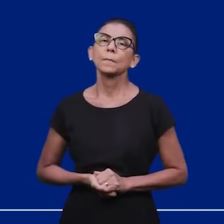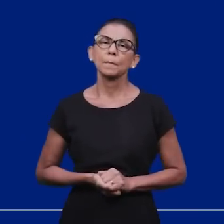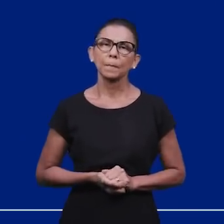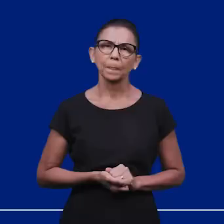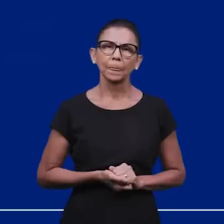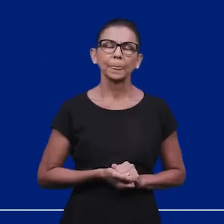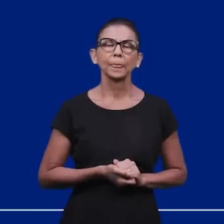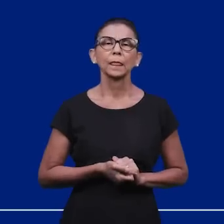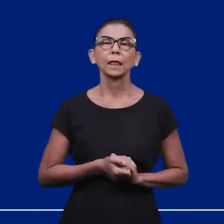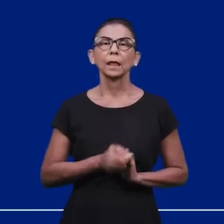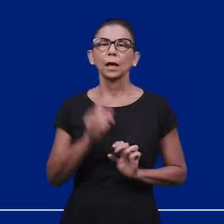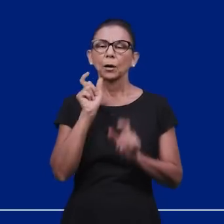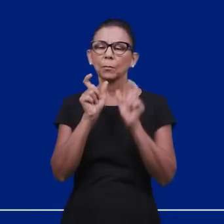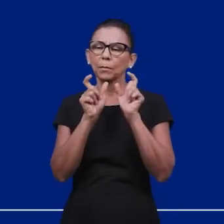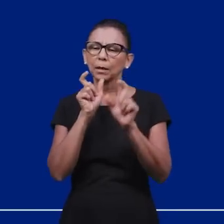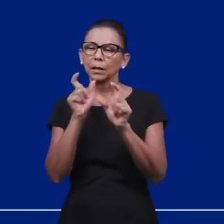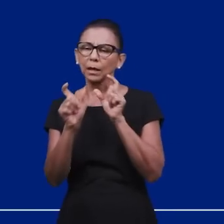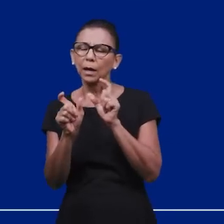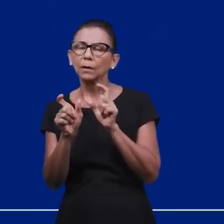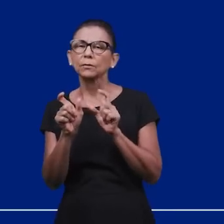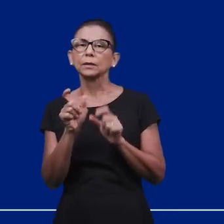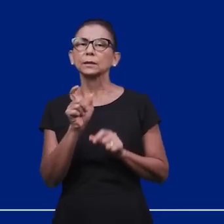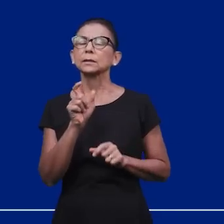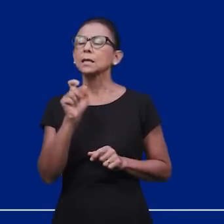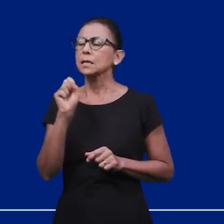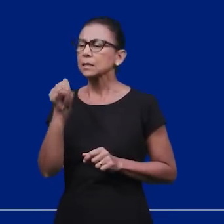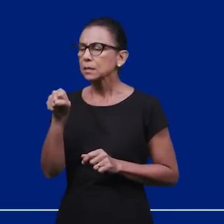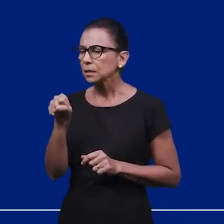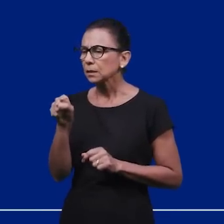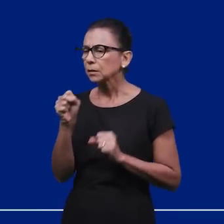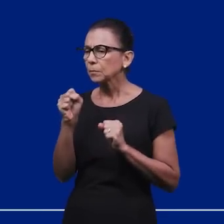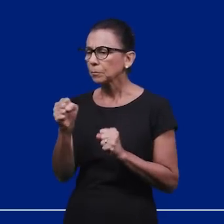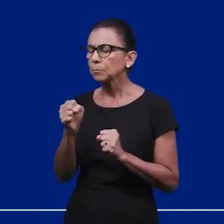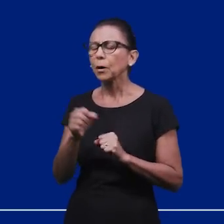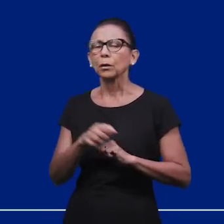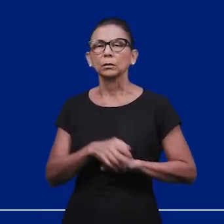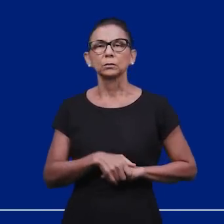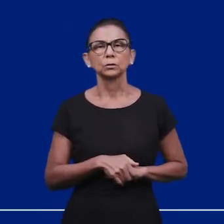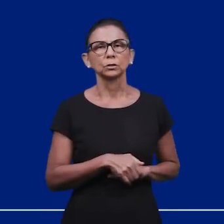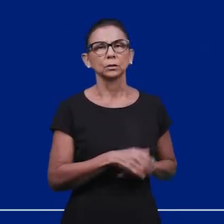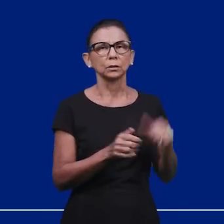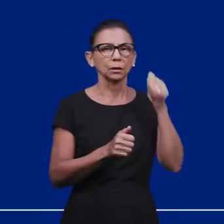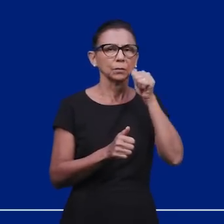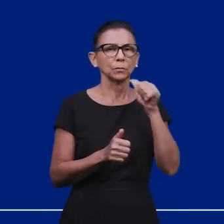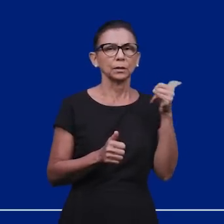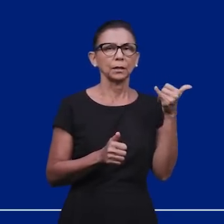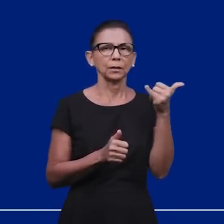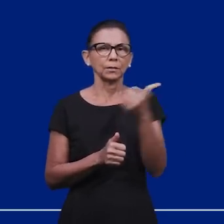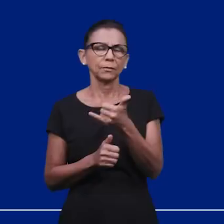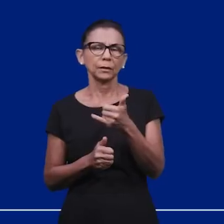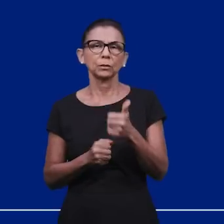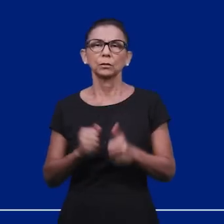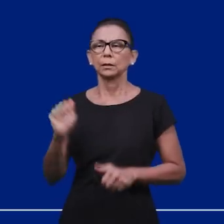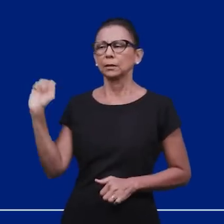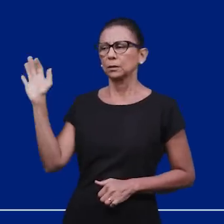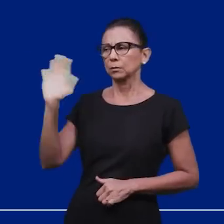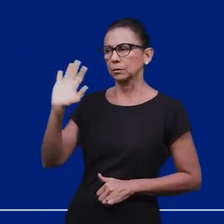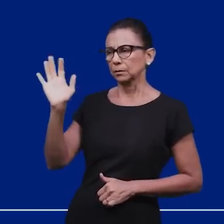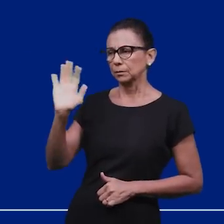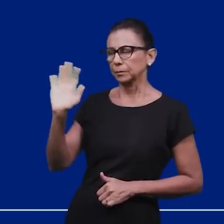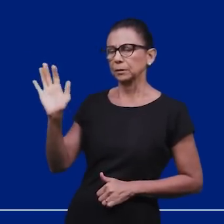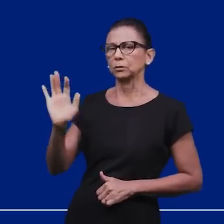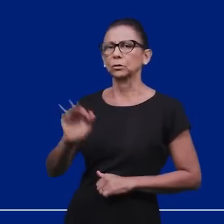conforme as vossas palavras, assim seja. Então os despediu e eles se foram, e ela atou